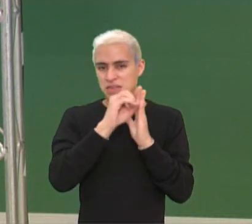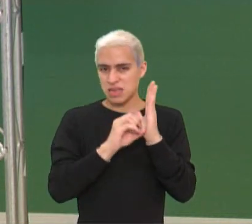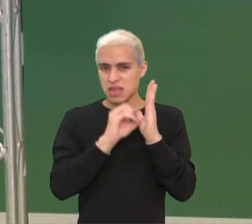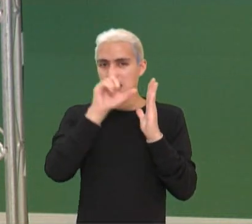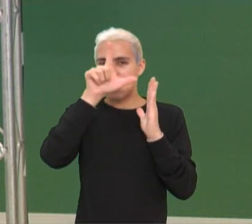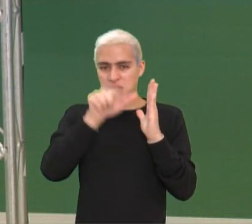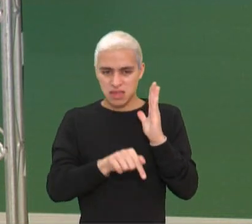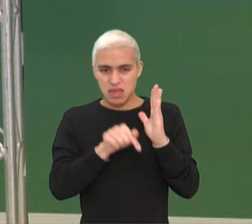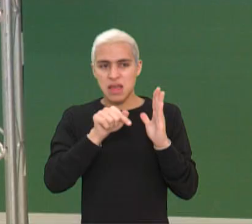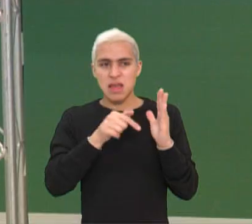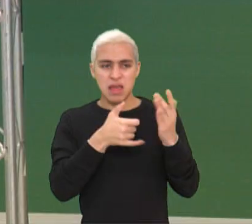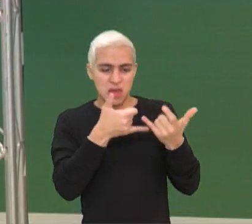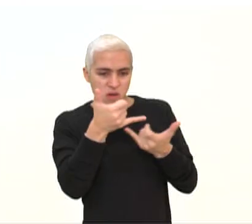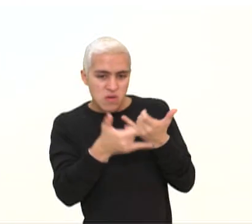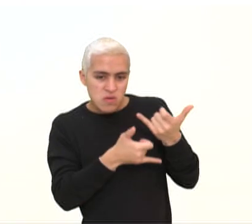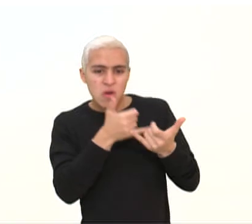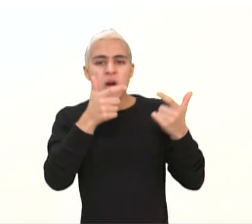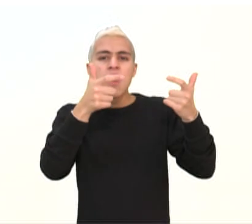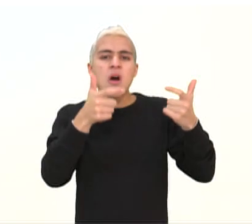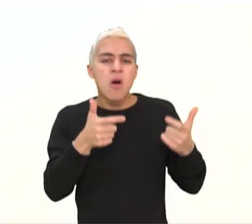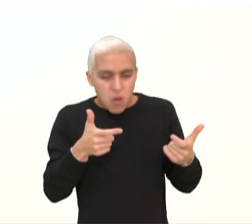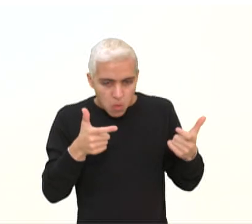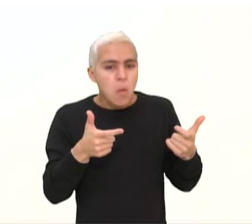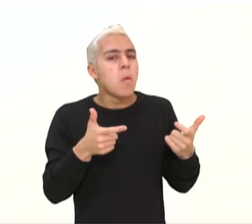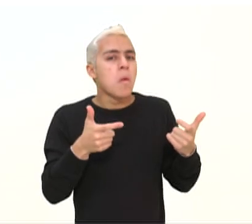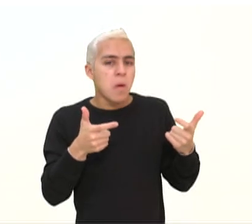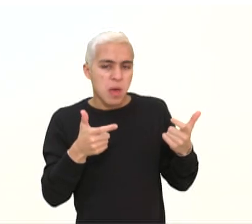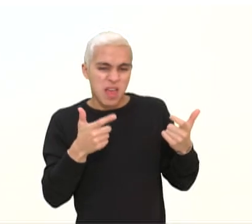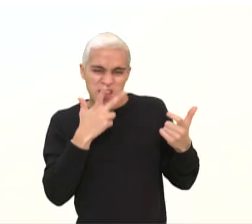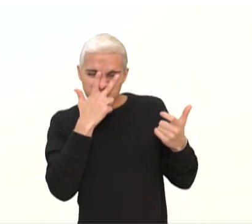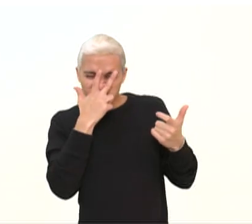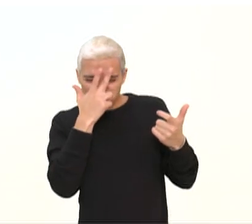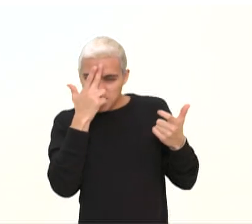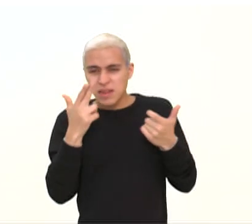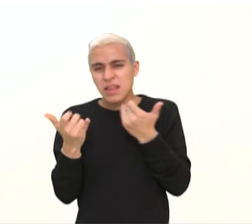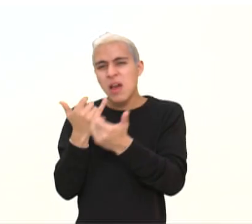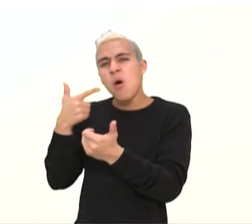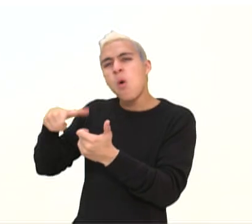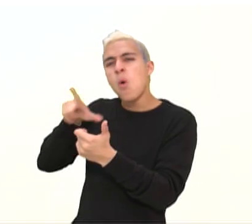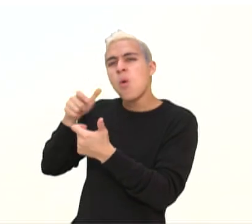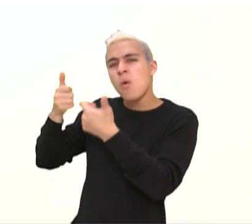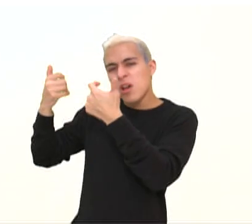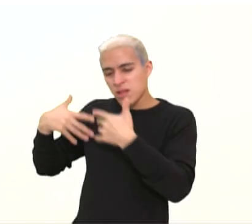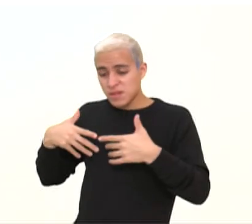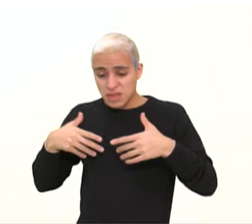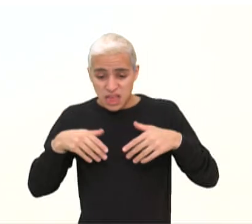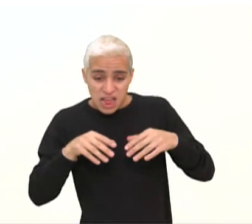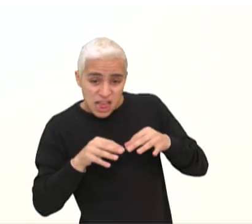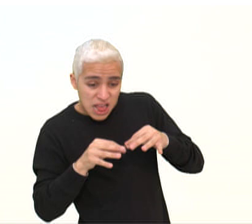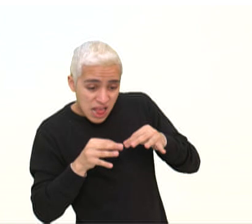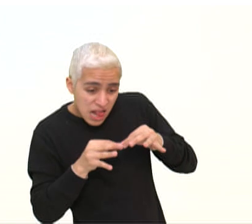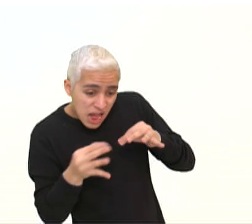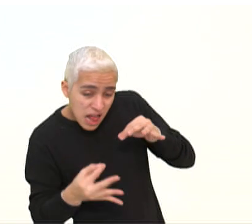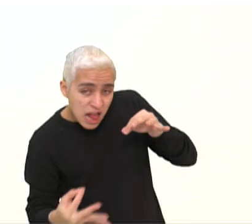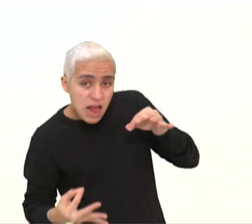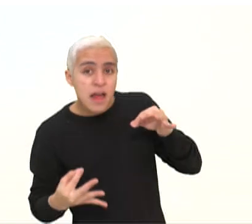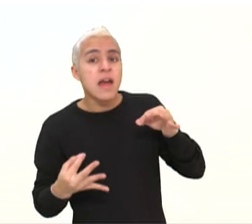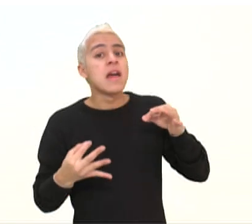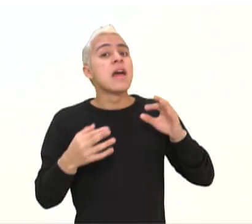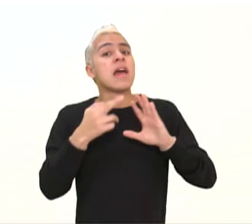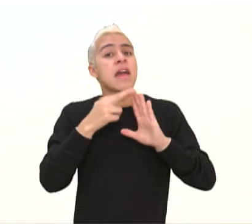nacional de Madagascar. É jogado no tabuleiro igual ao do Alquerque, só que mais longo. É um jogo intrigante